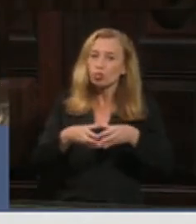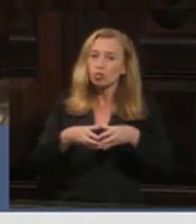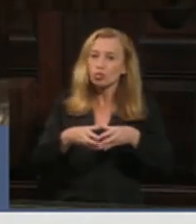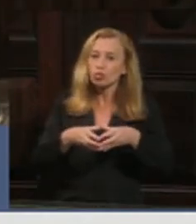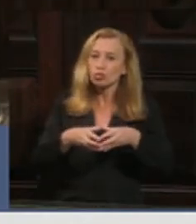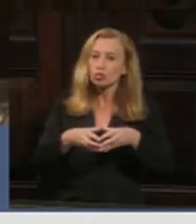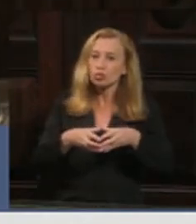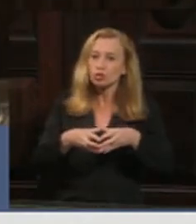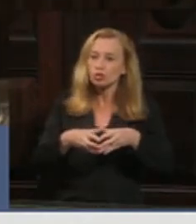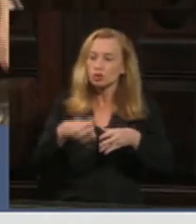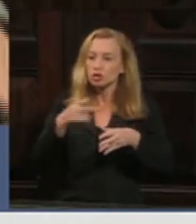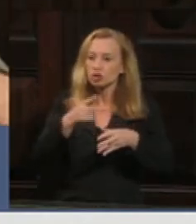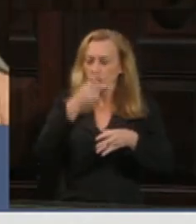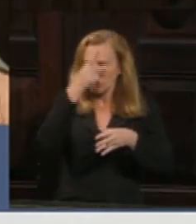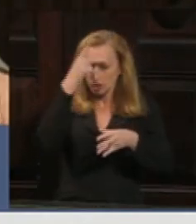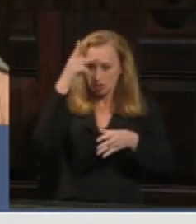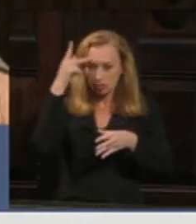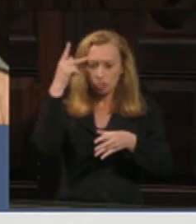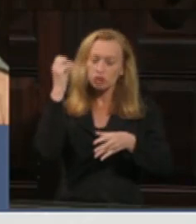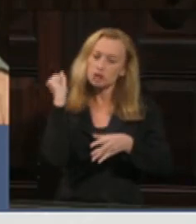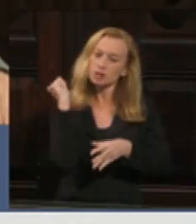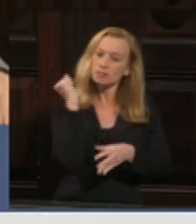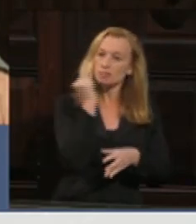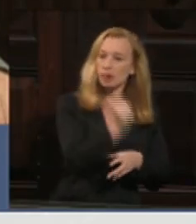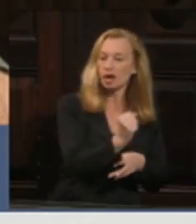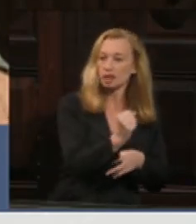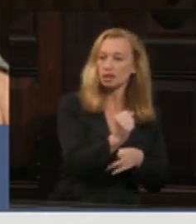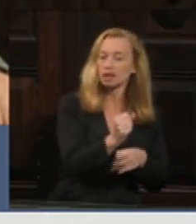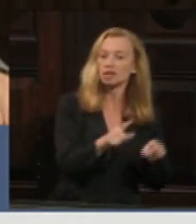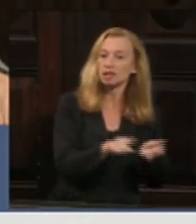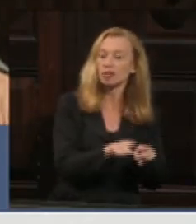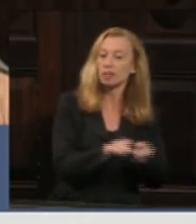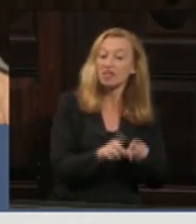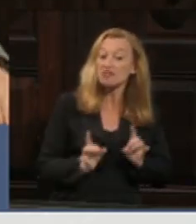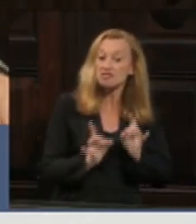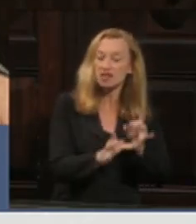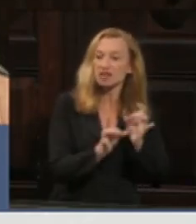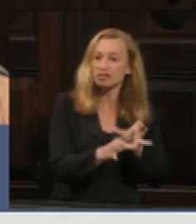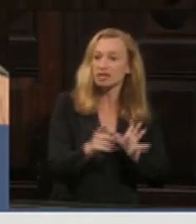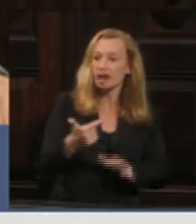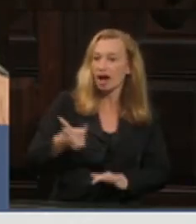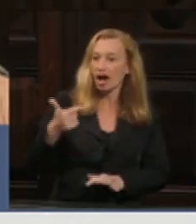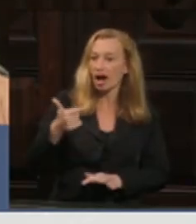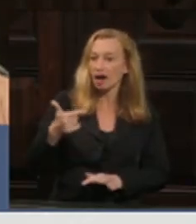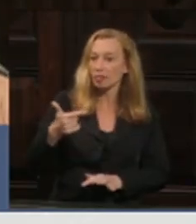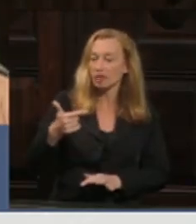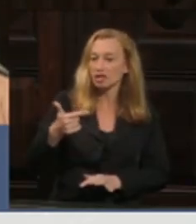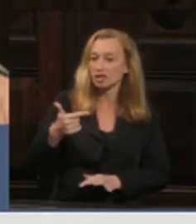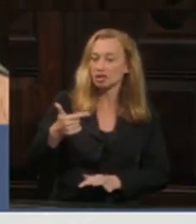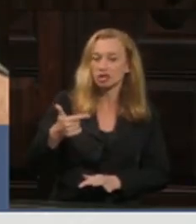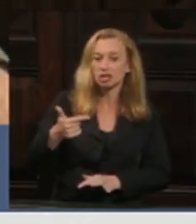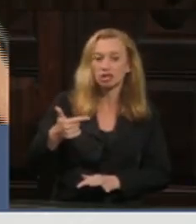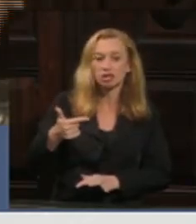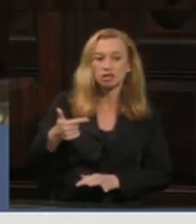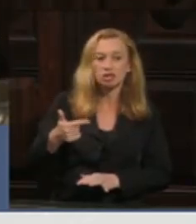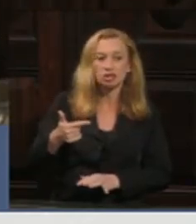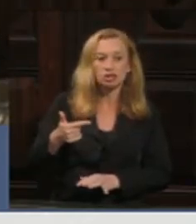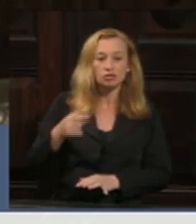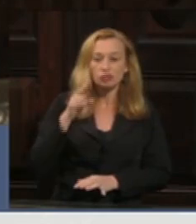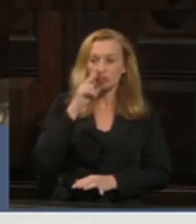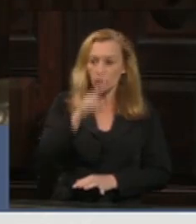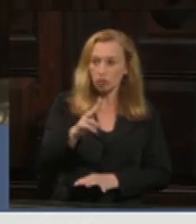e contrabandistas de armas de grande relevância e, quiçá,